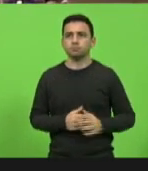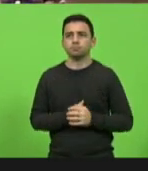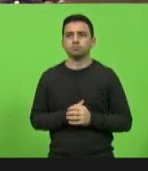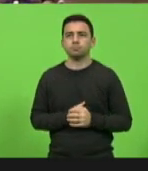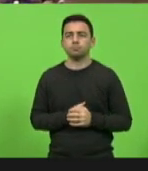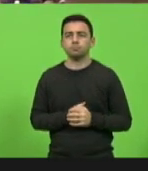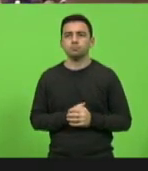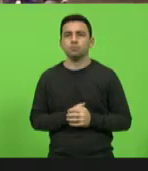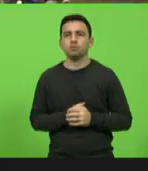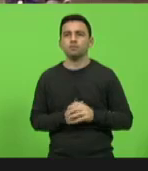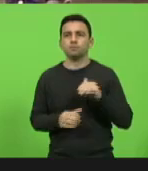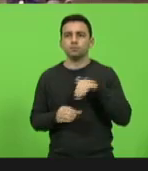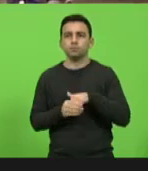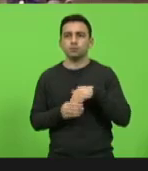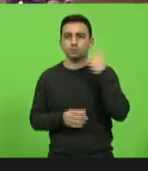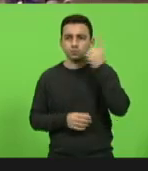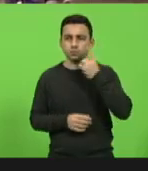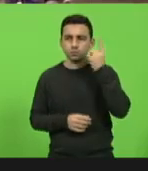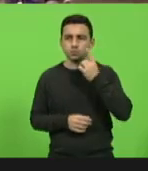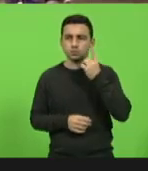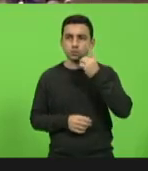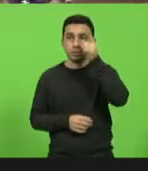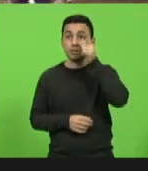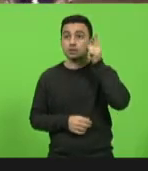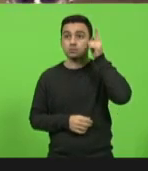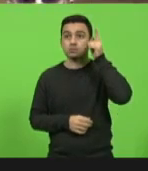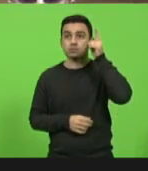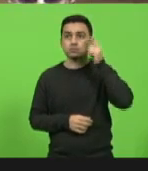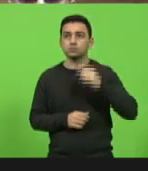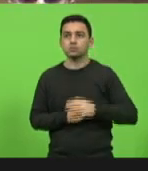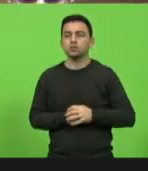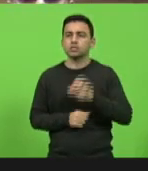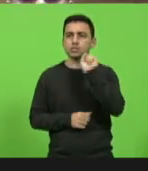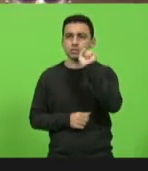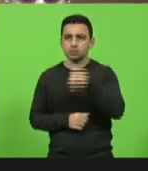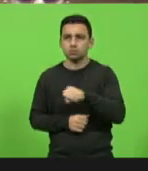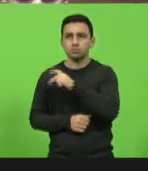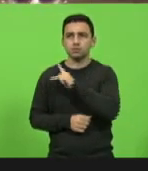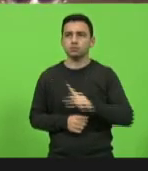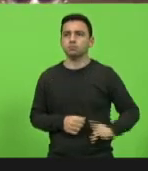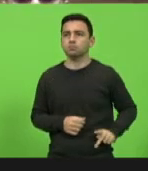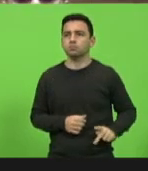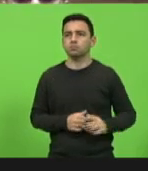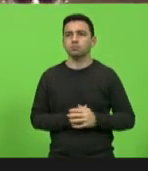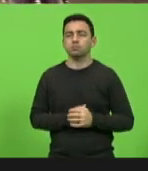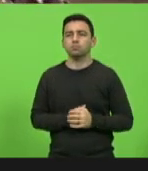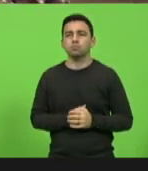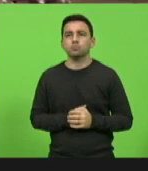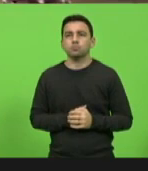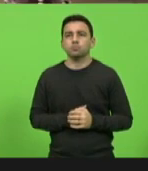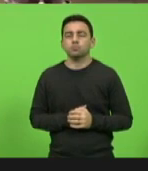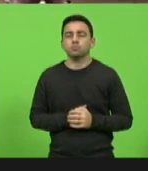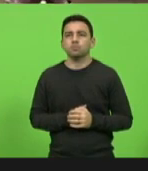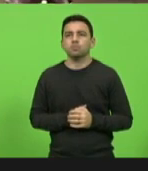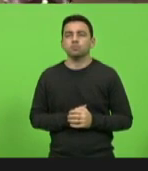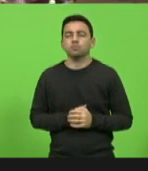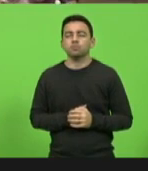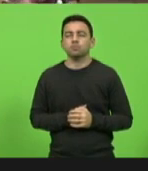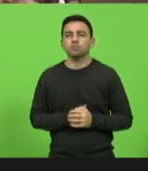é como voto o Deputado Laércio Schuster votos isso ao presidente ou não